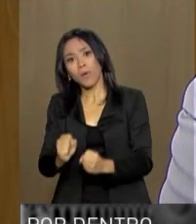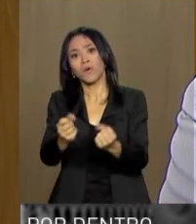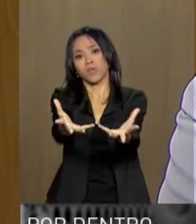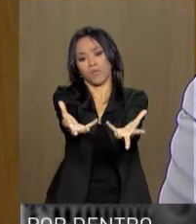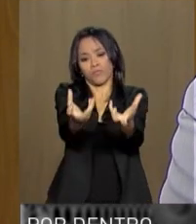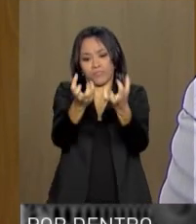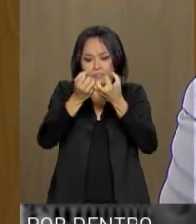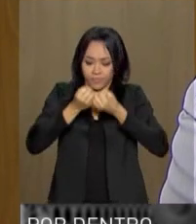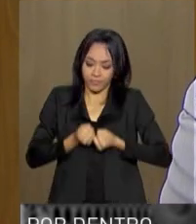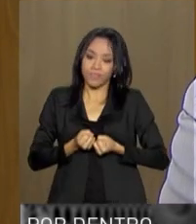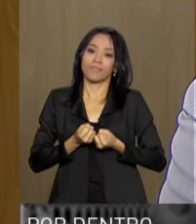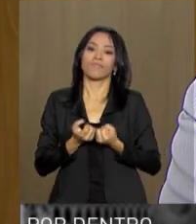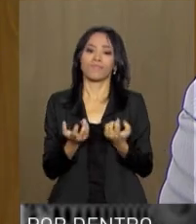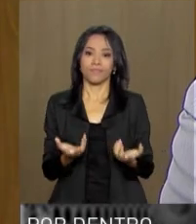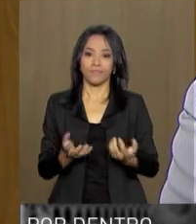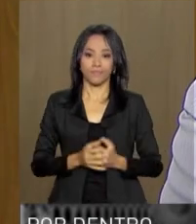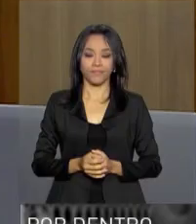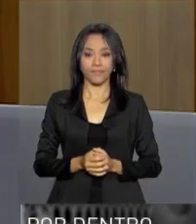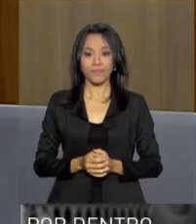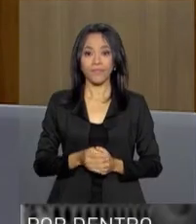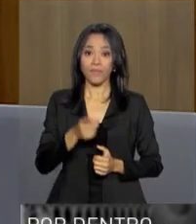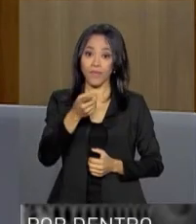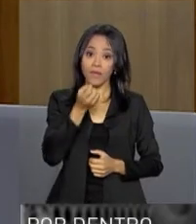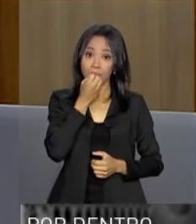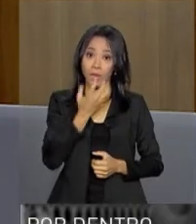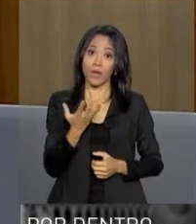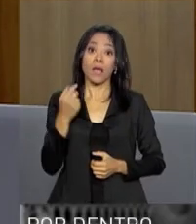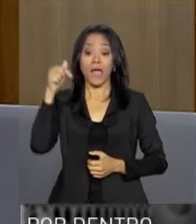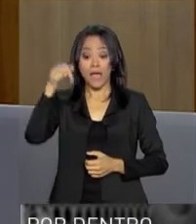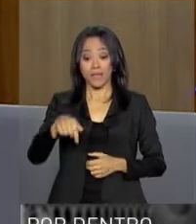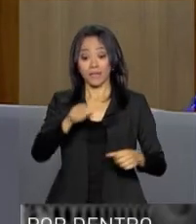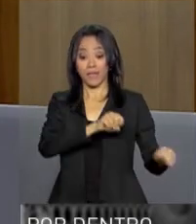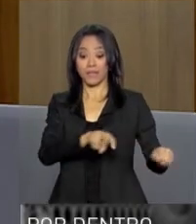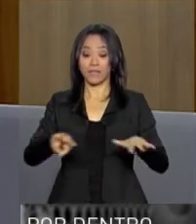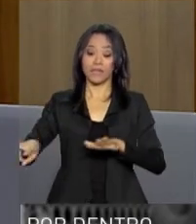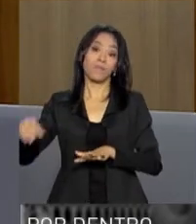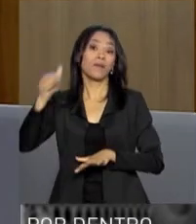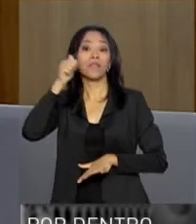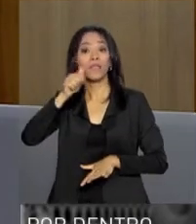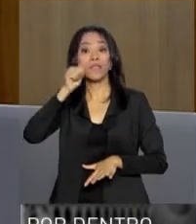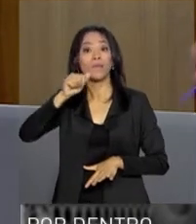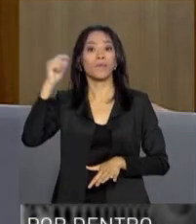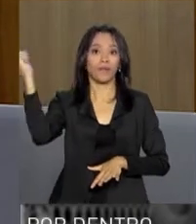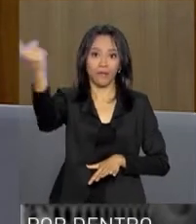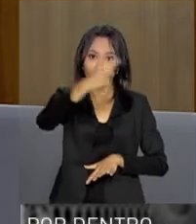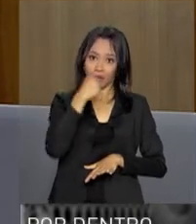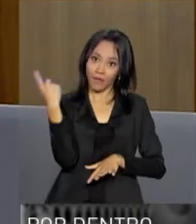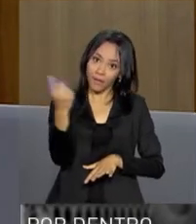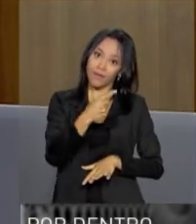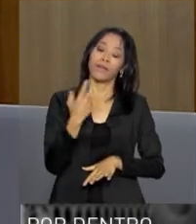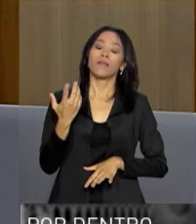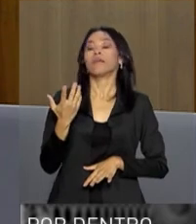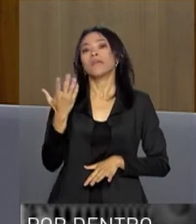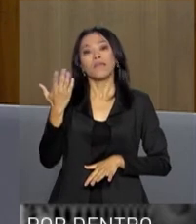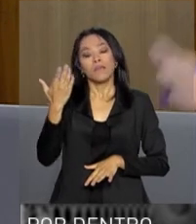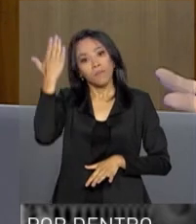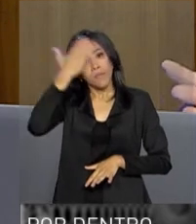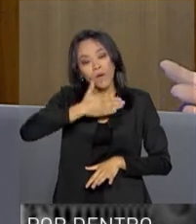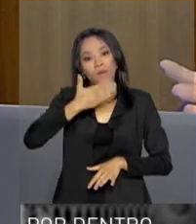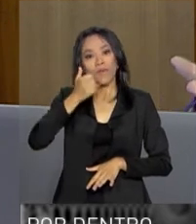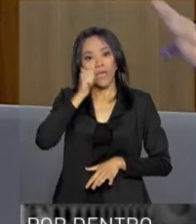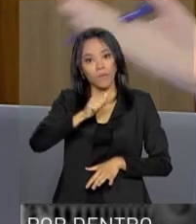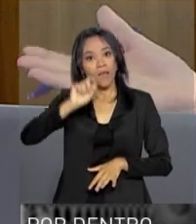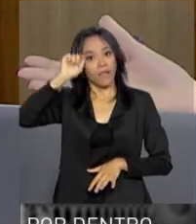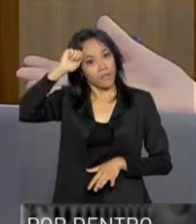ou sejam violados mão secretário a gente está na semana mulher ea gente sabe as pesquisas mostram um dia a dia mostra que a mulher negra